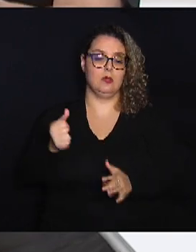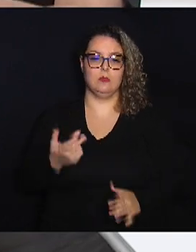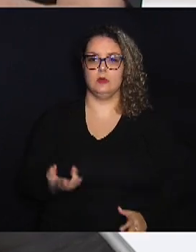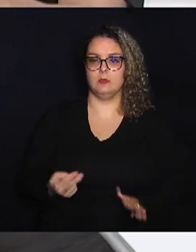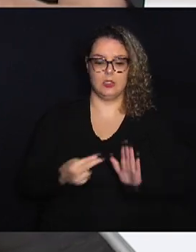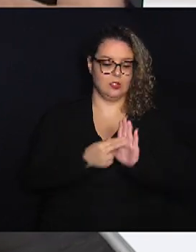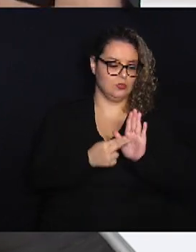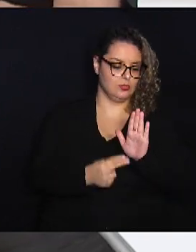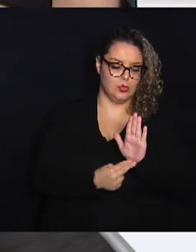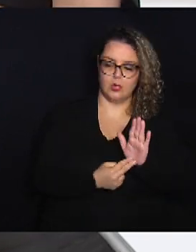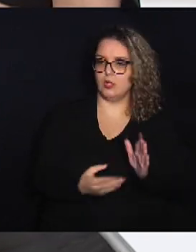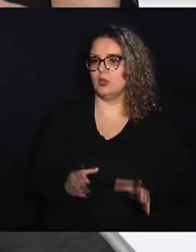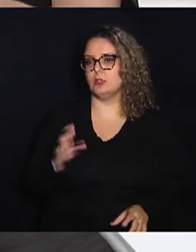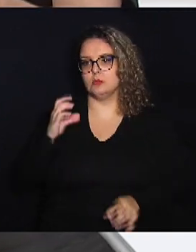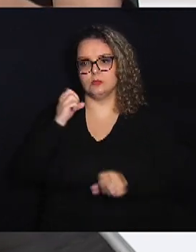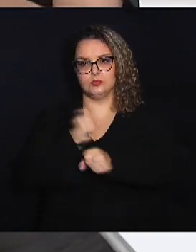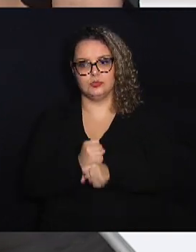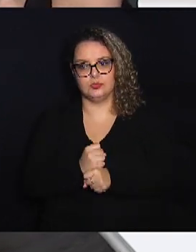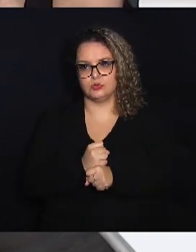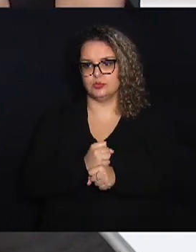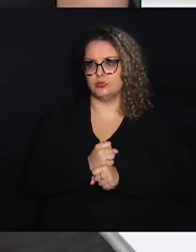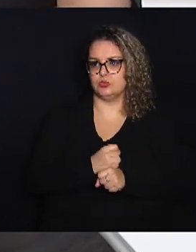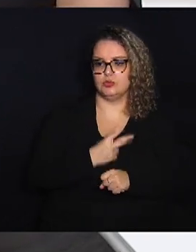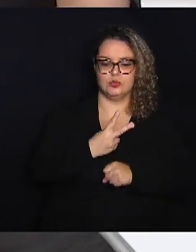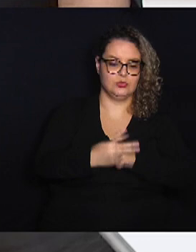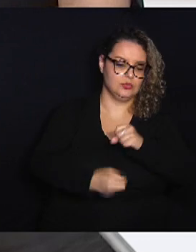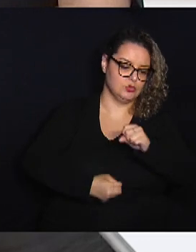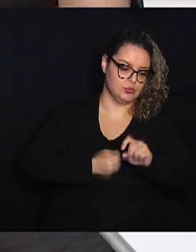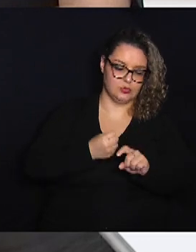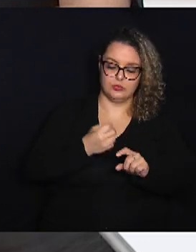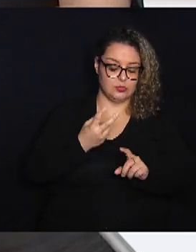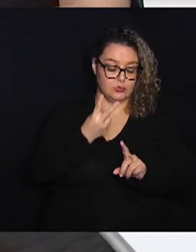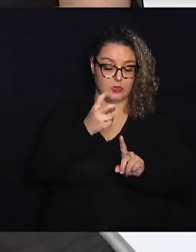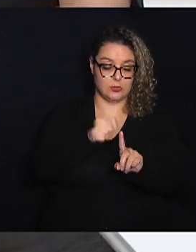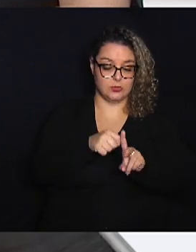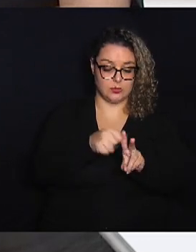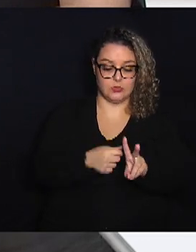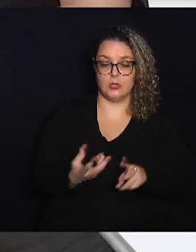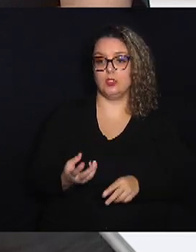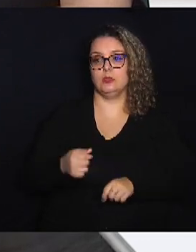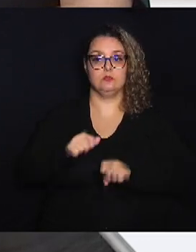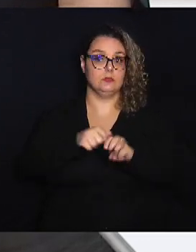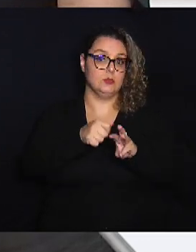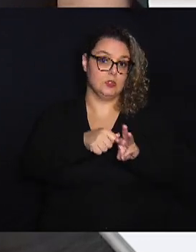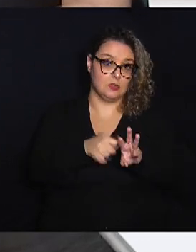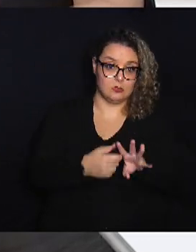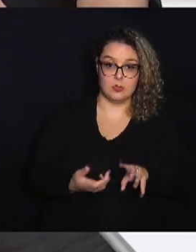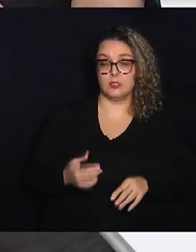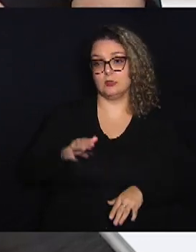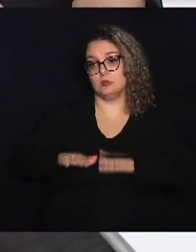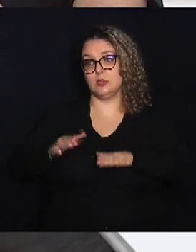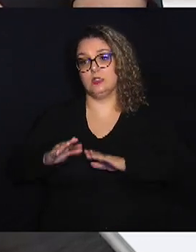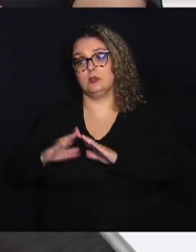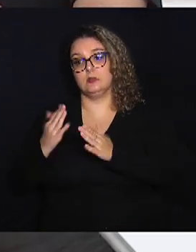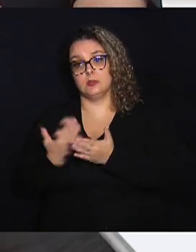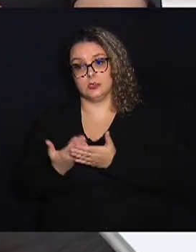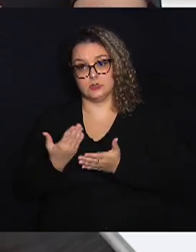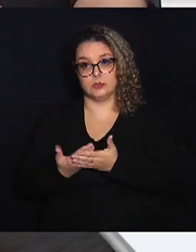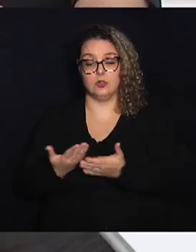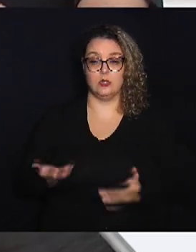ou um primeiro fechamento de bimestre ou de trimestre, a depender aí da escola, que a gente percebe